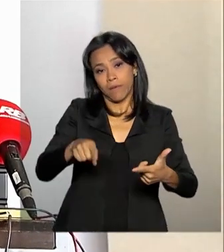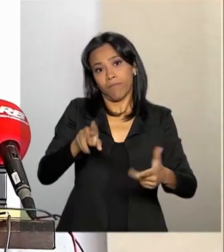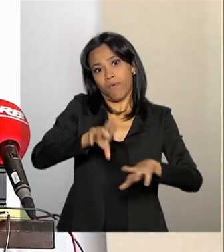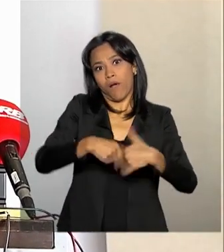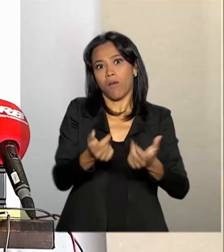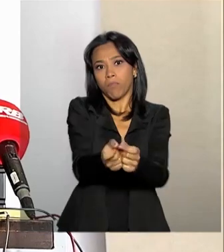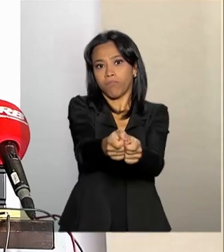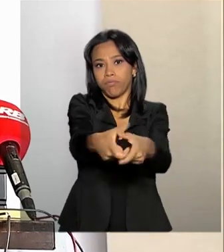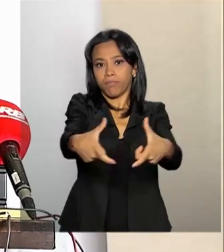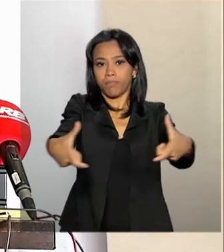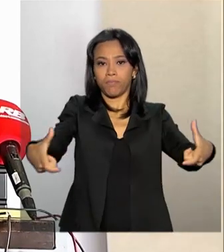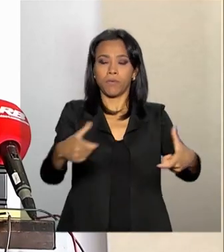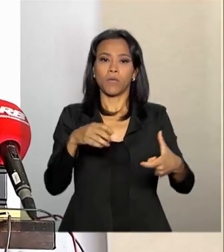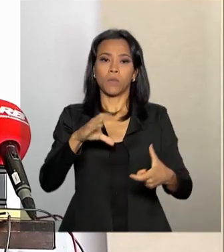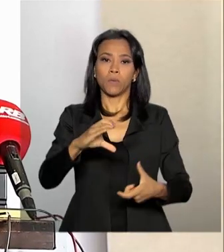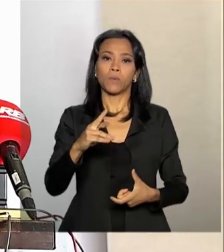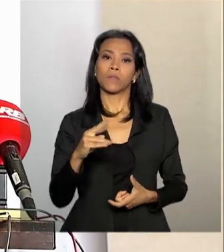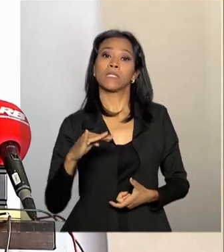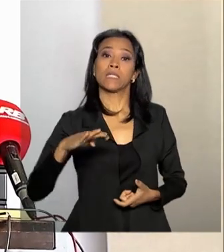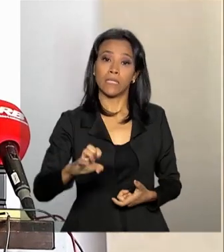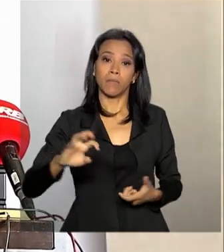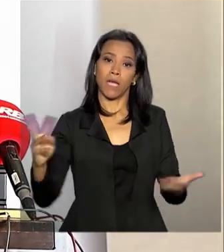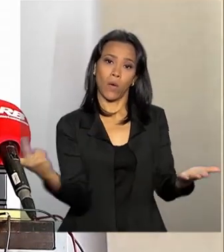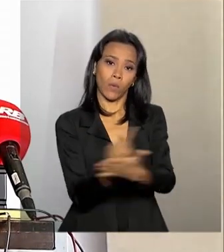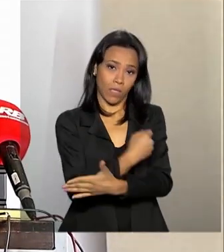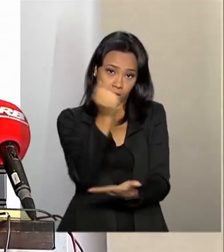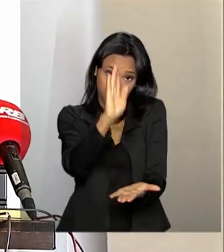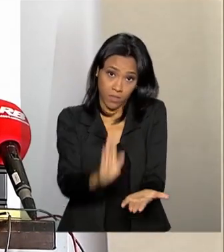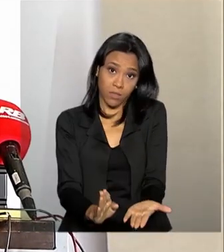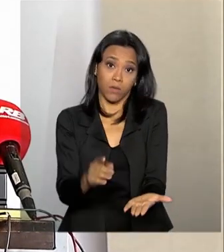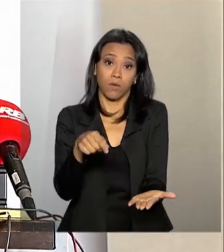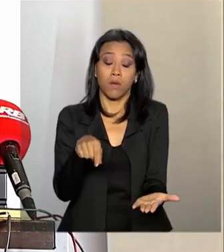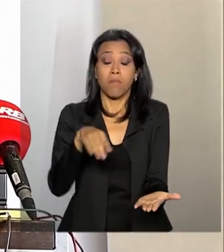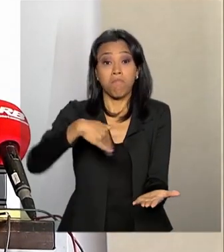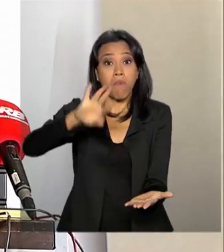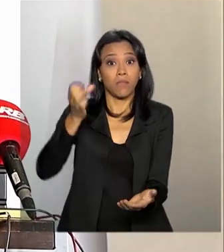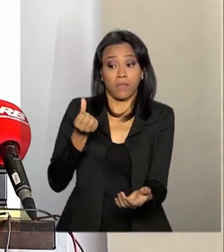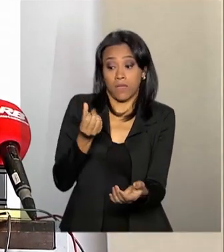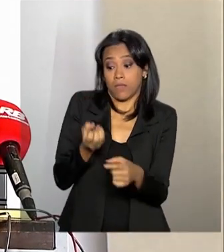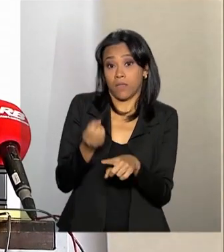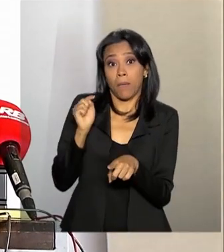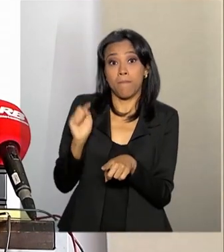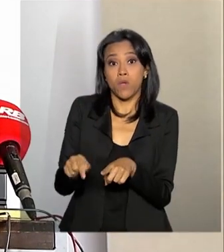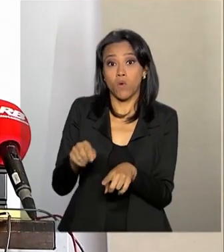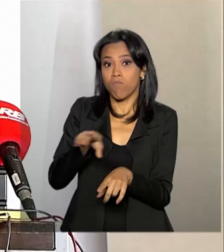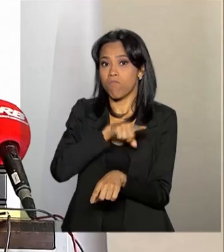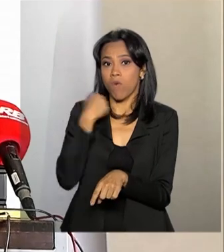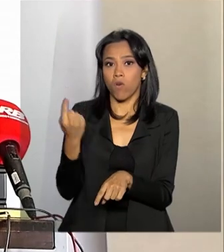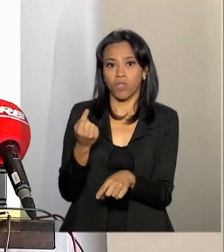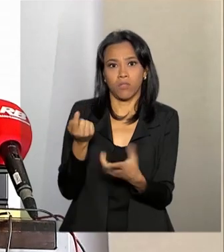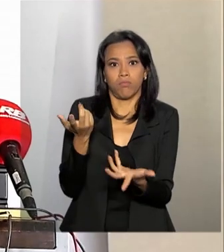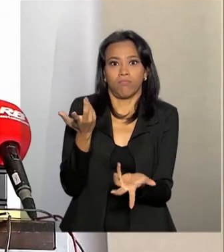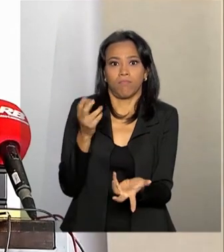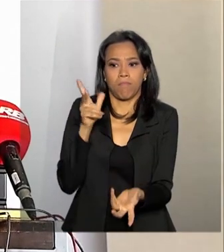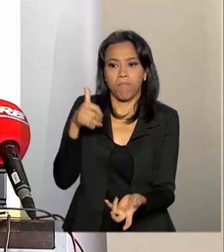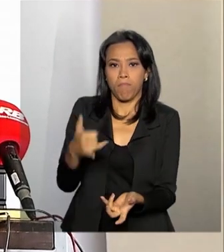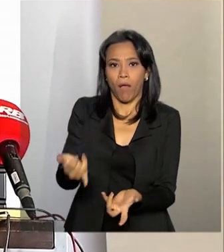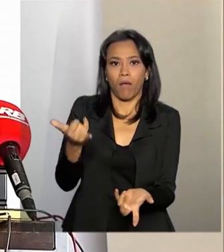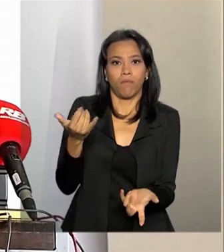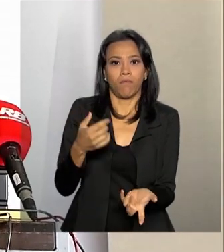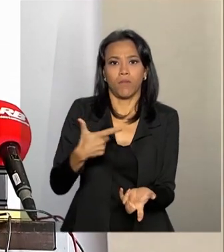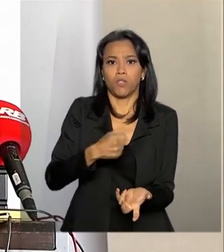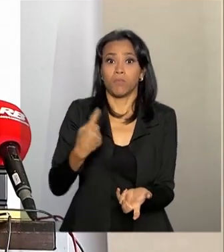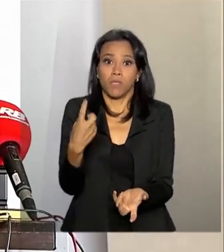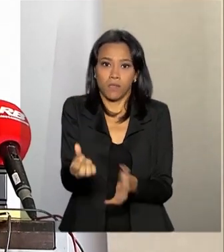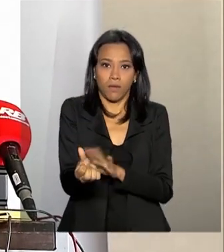que são muito elevados no Brasil. Ilustrar os mais de 60 mil homicídios no ano de 2016, a ilustrar esses episódios